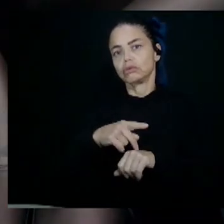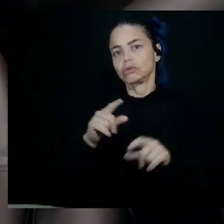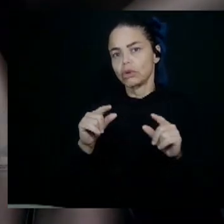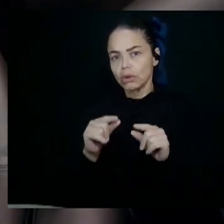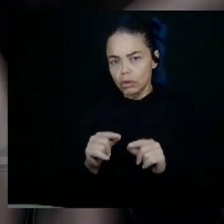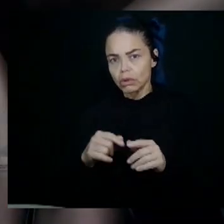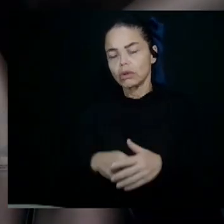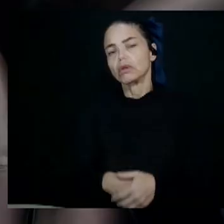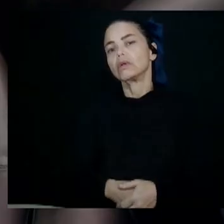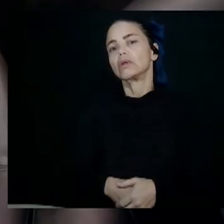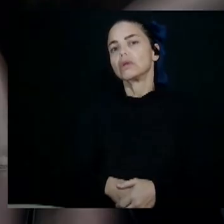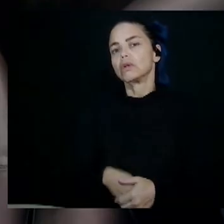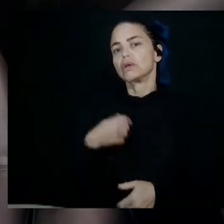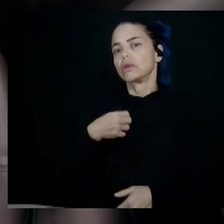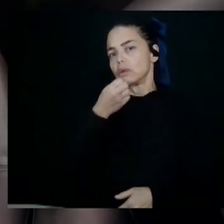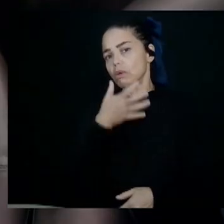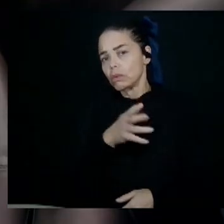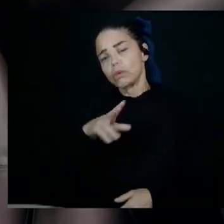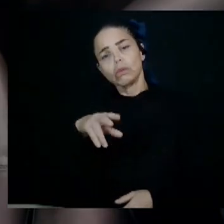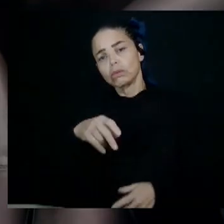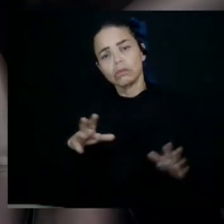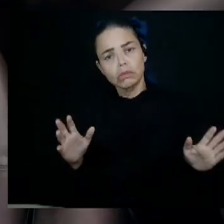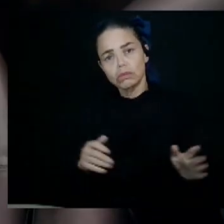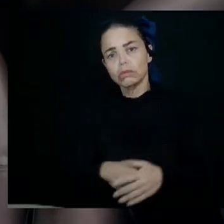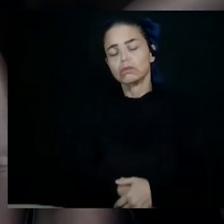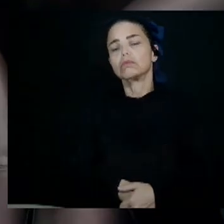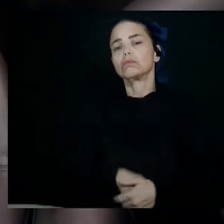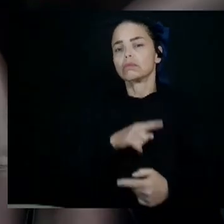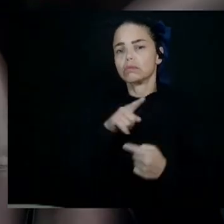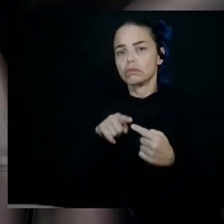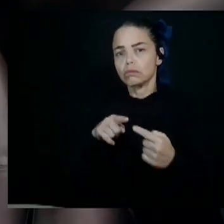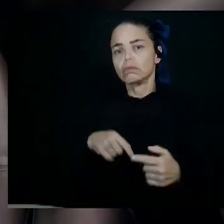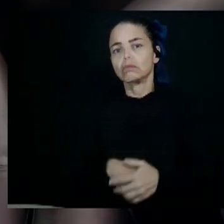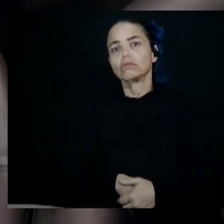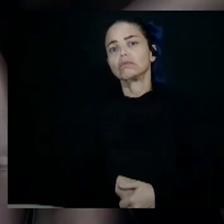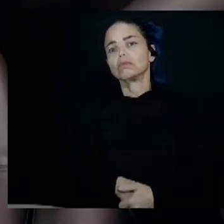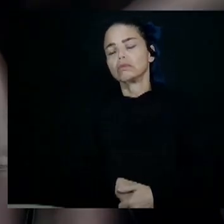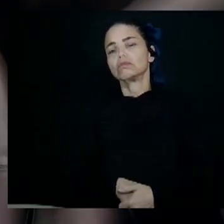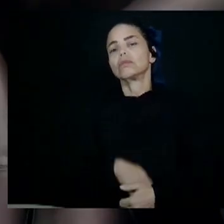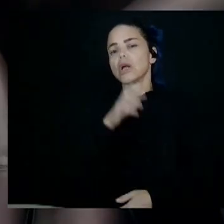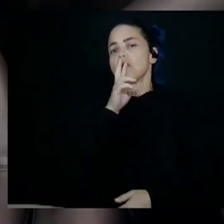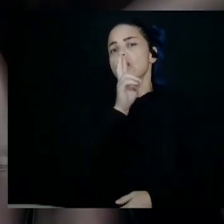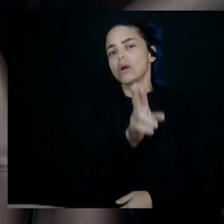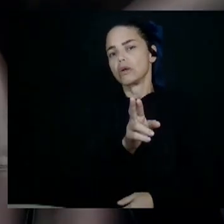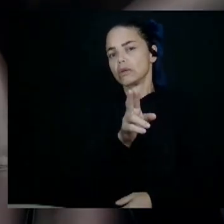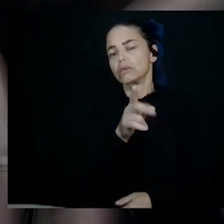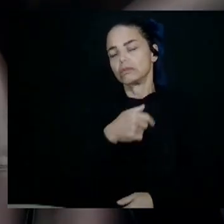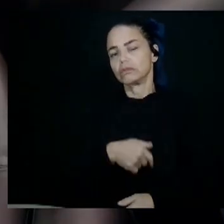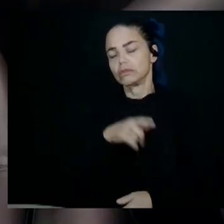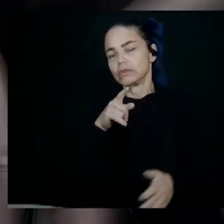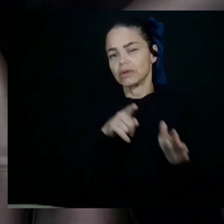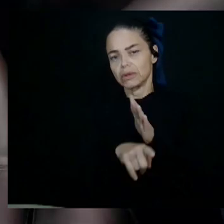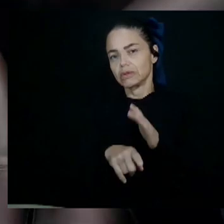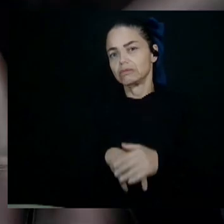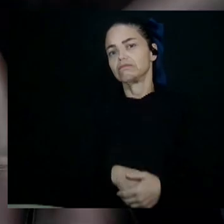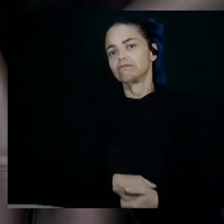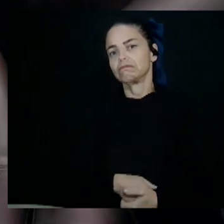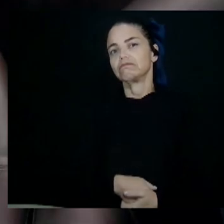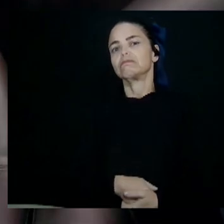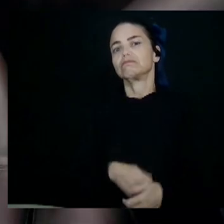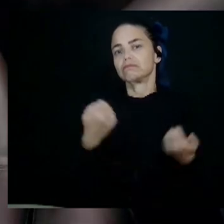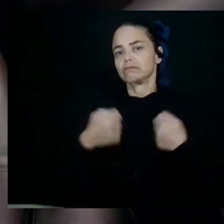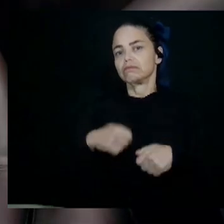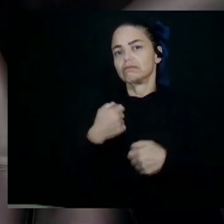pode trazer benefícios ou não, dependendo do objetivo da pessoa. Então, assim, essa resposta, essa pergunta, ela precisa de uma